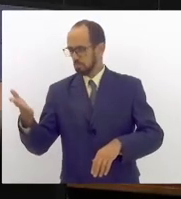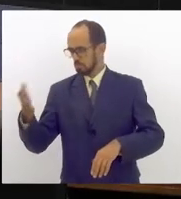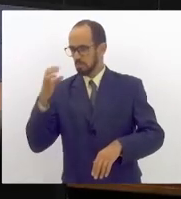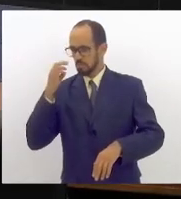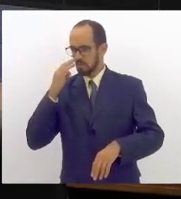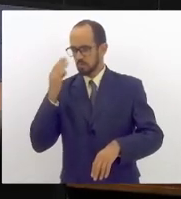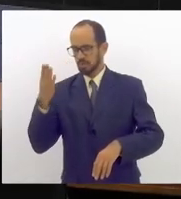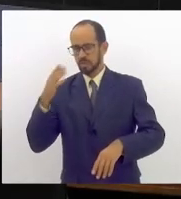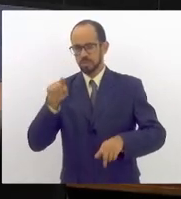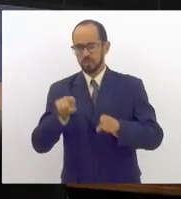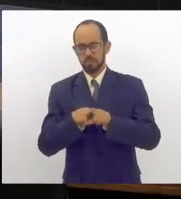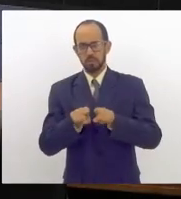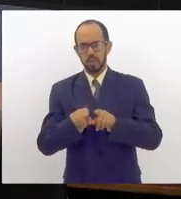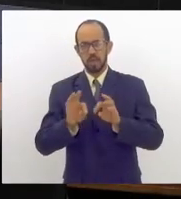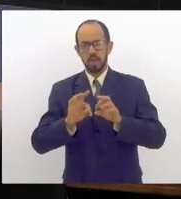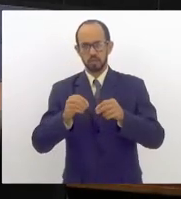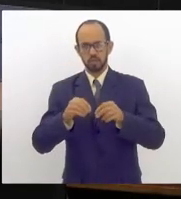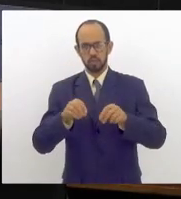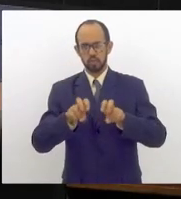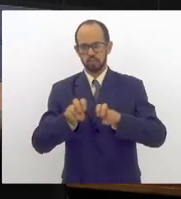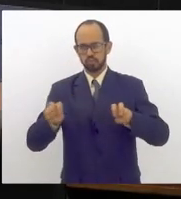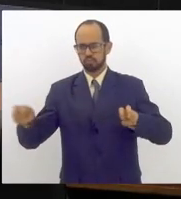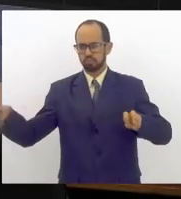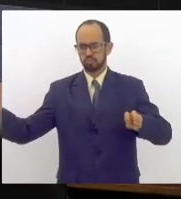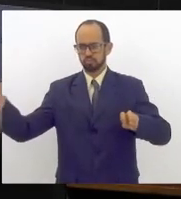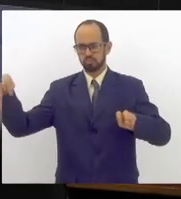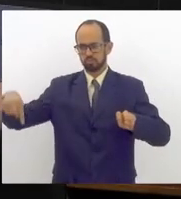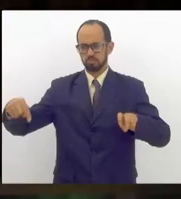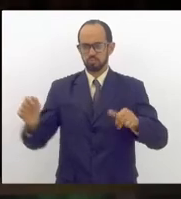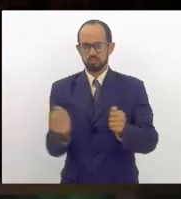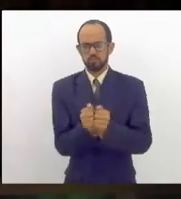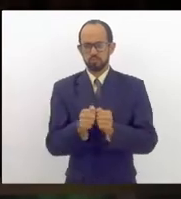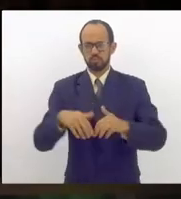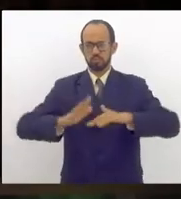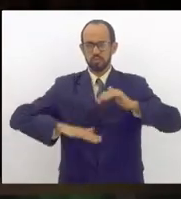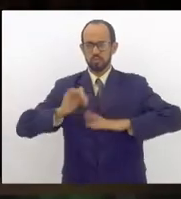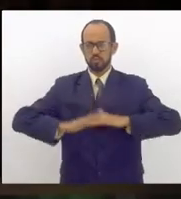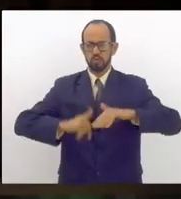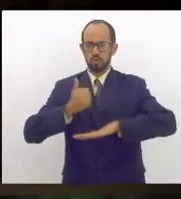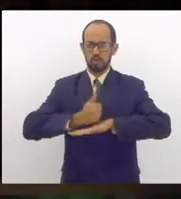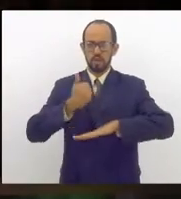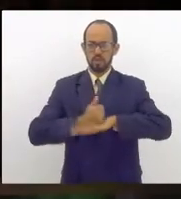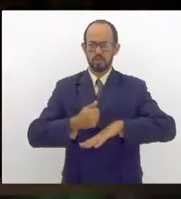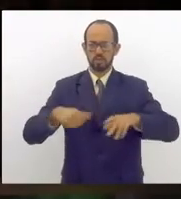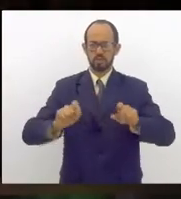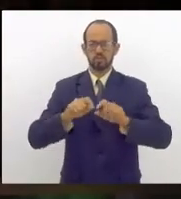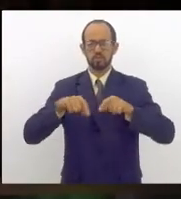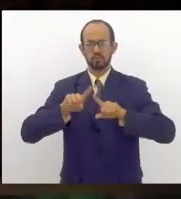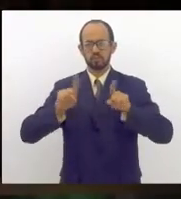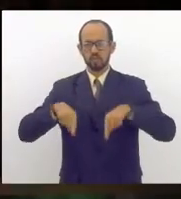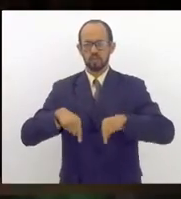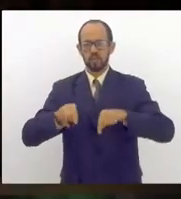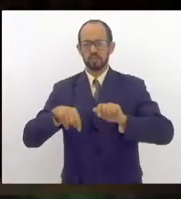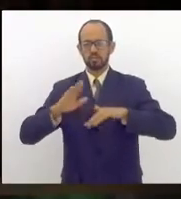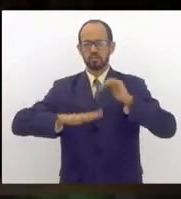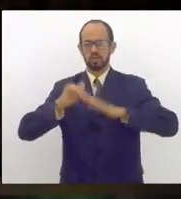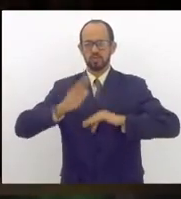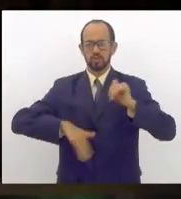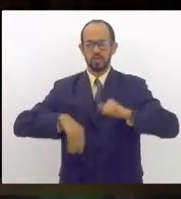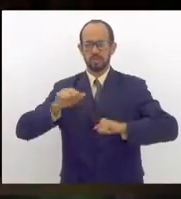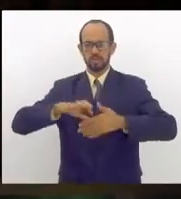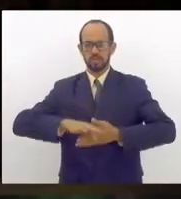e todos os pares aqui presente todos os profissionais servidores profissionais